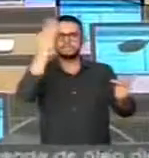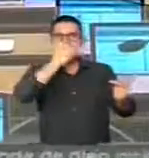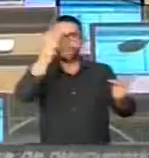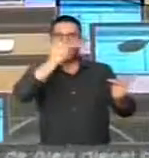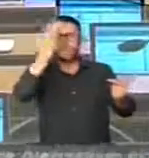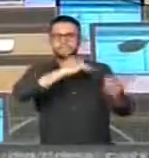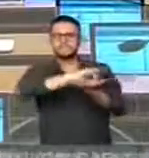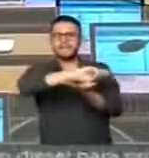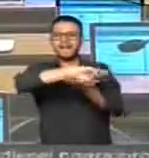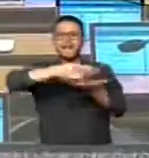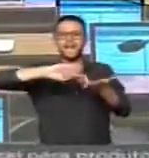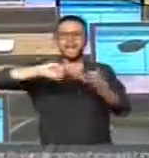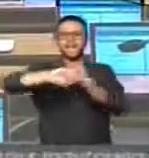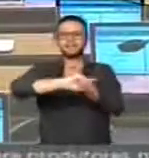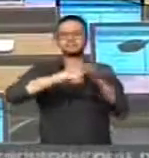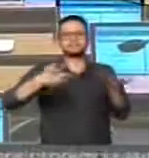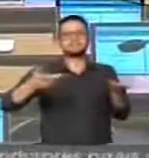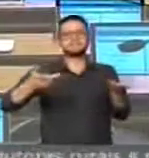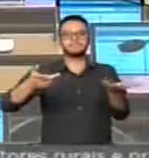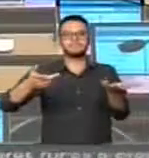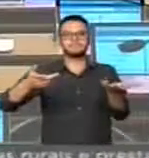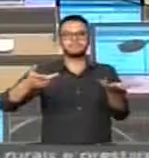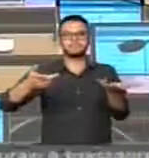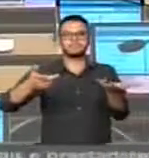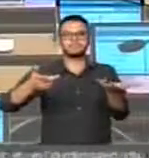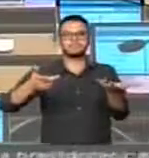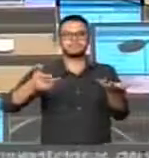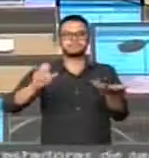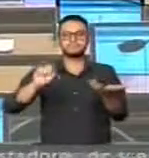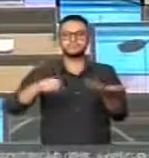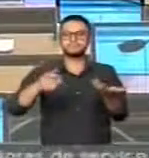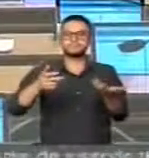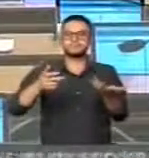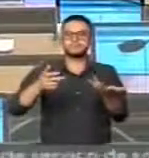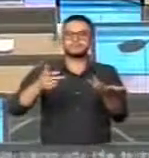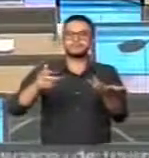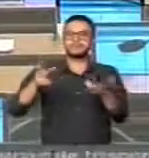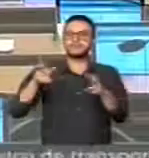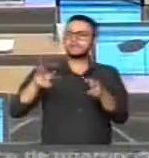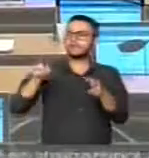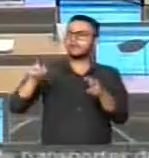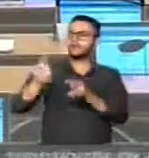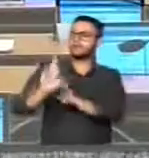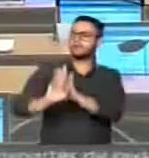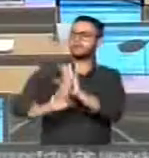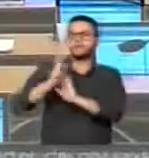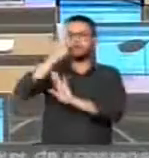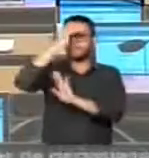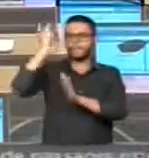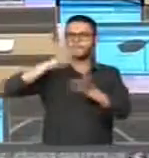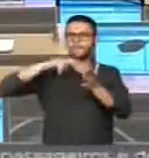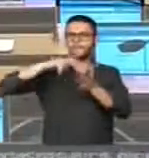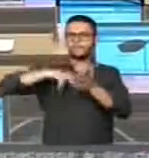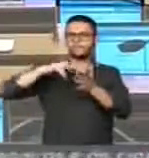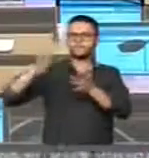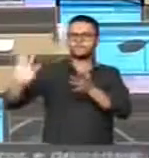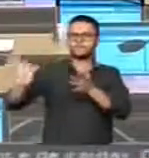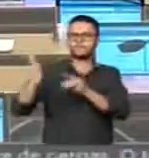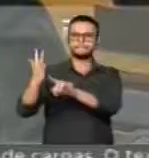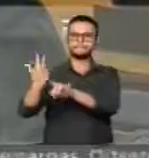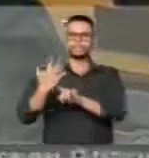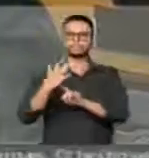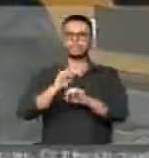aqui nesse processo. Nos fatos que o seu relator nos trouxe com muita